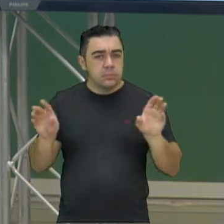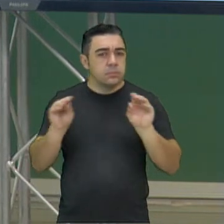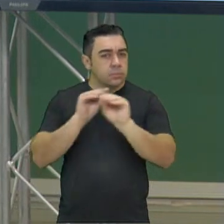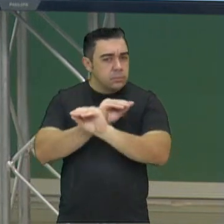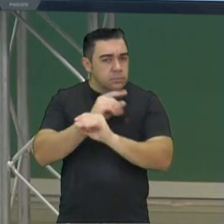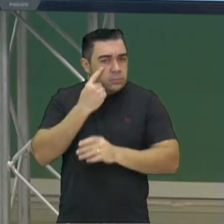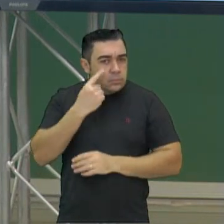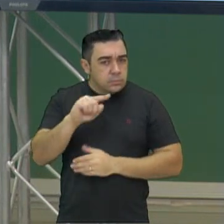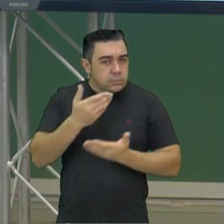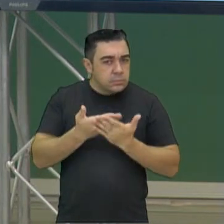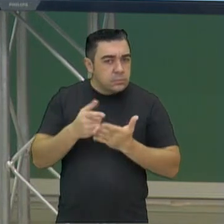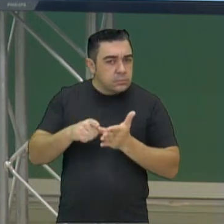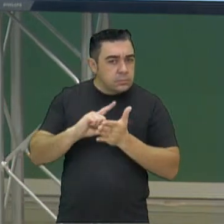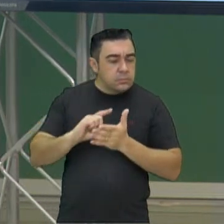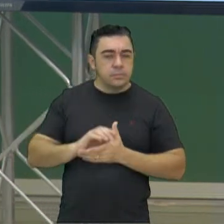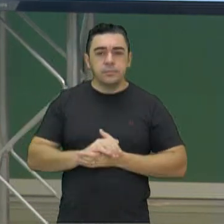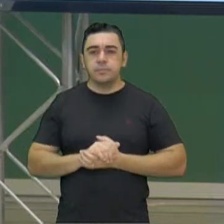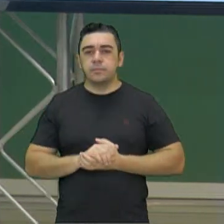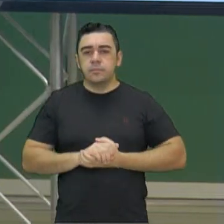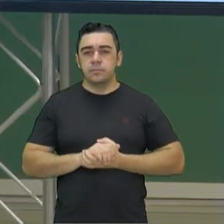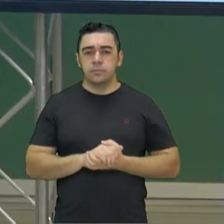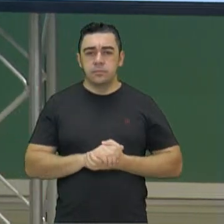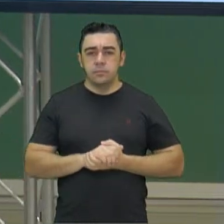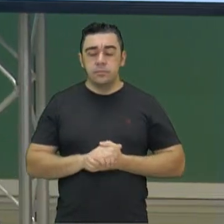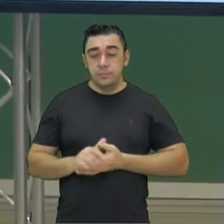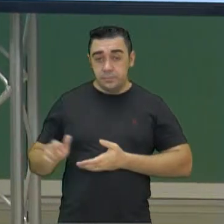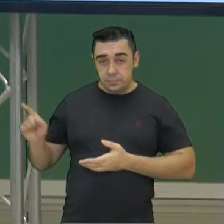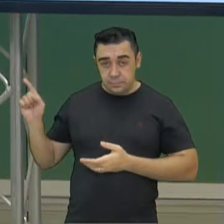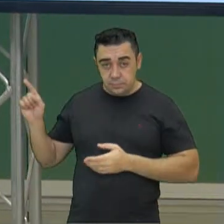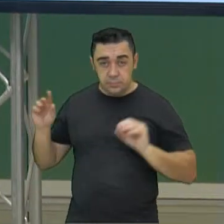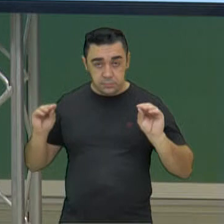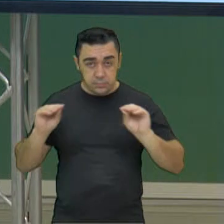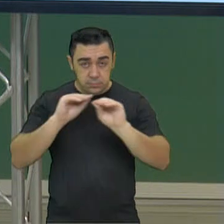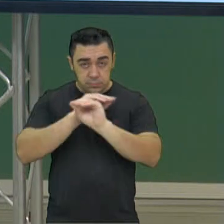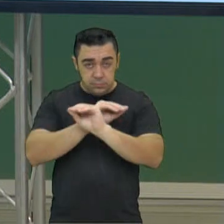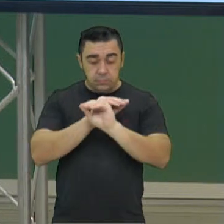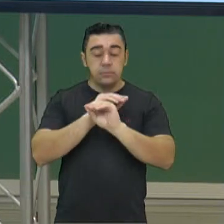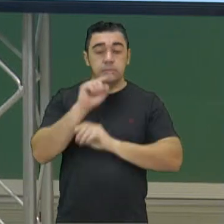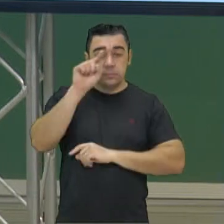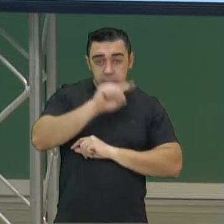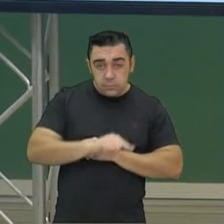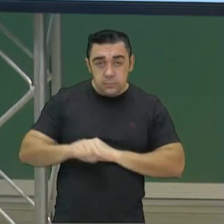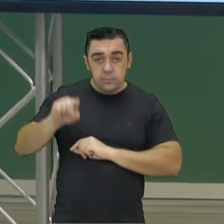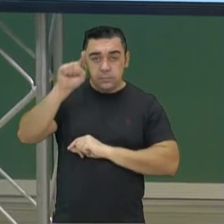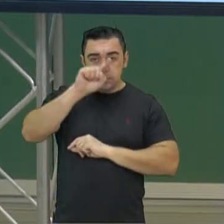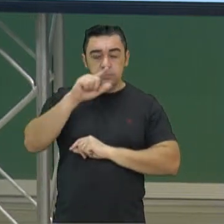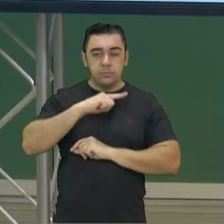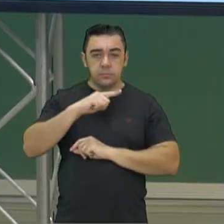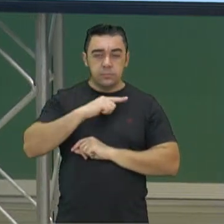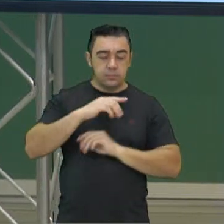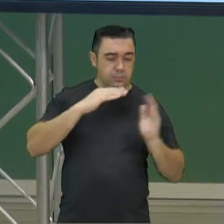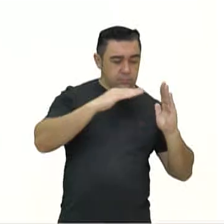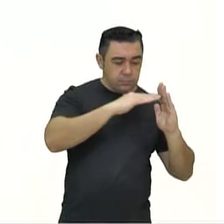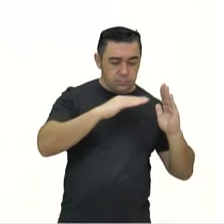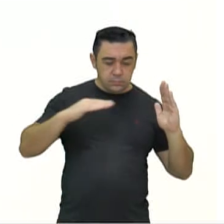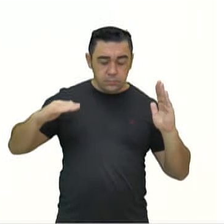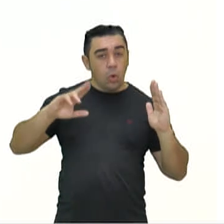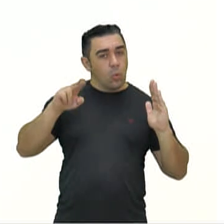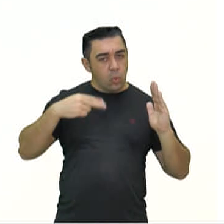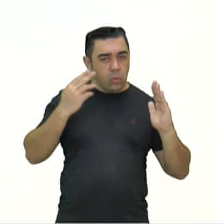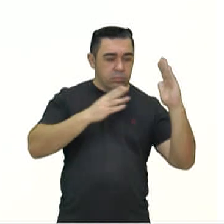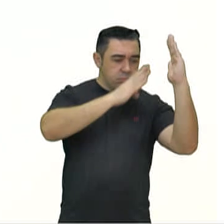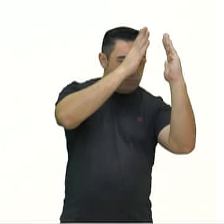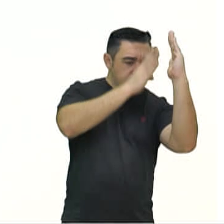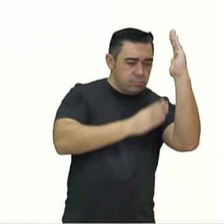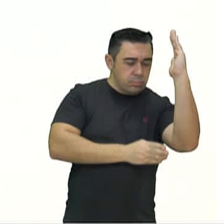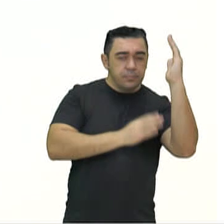aula anterior. A equação da elipse, então, com os eixos paralelos aos eixos coordenados, vai ser o quê? Se